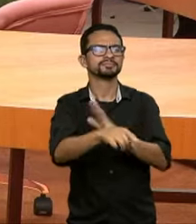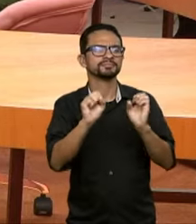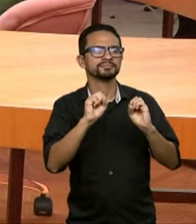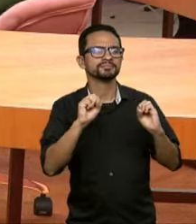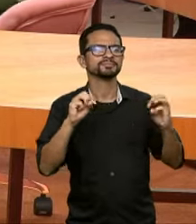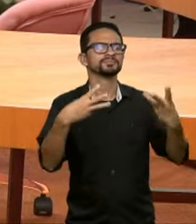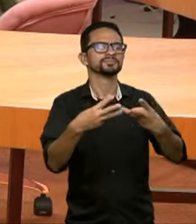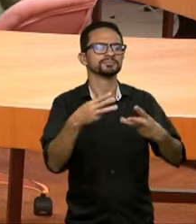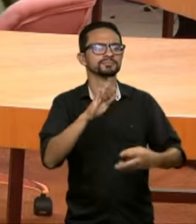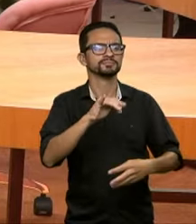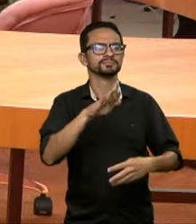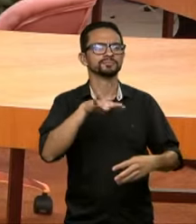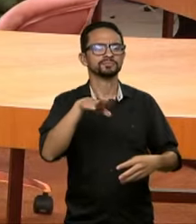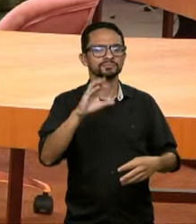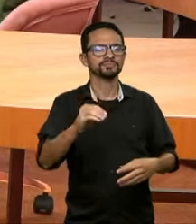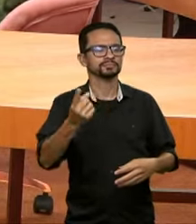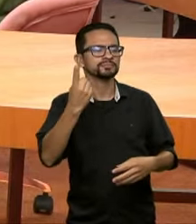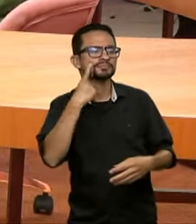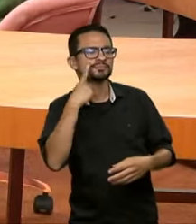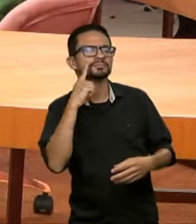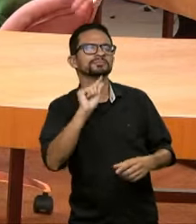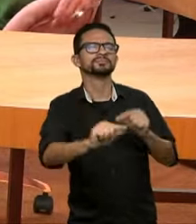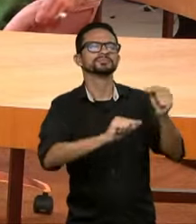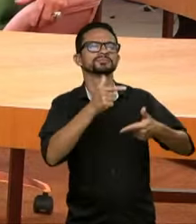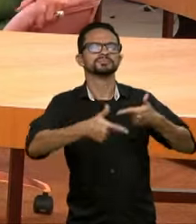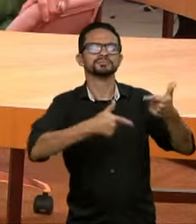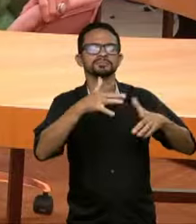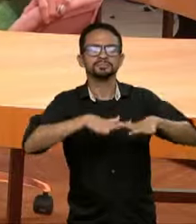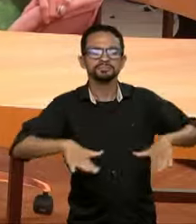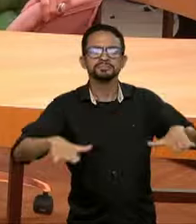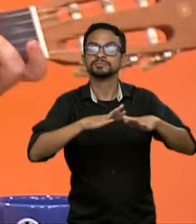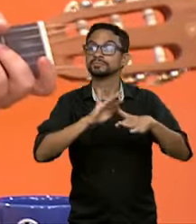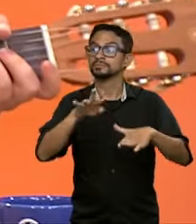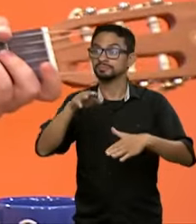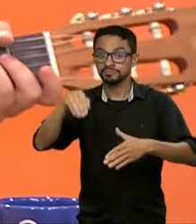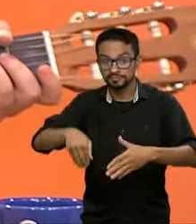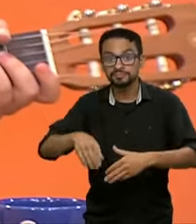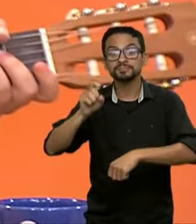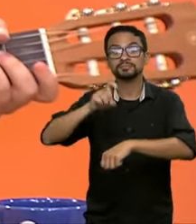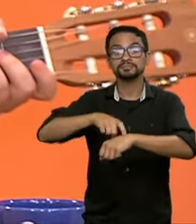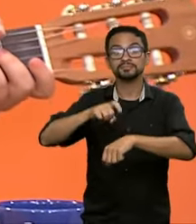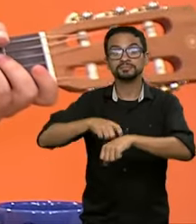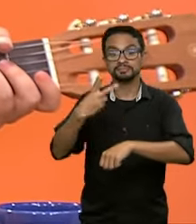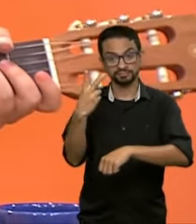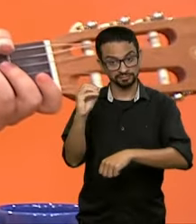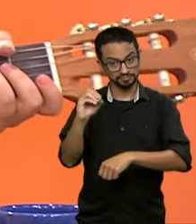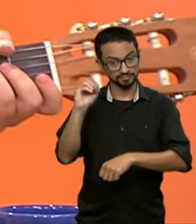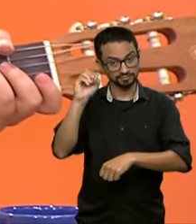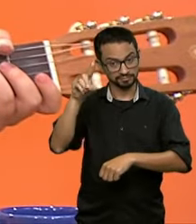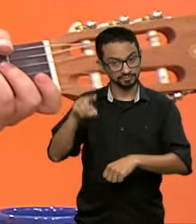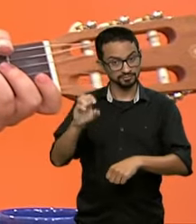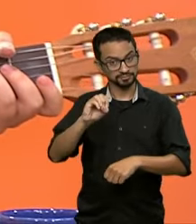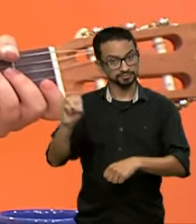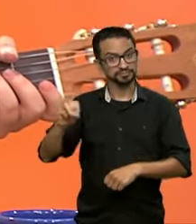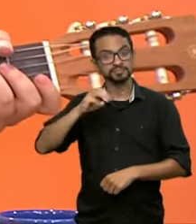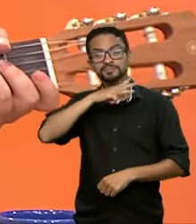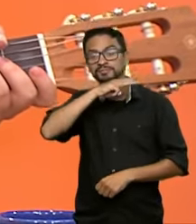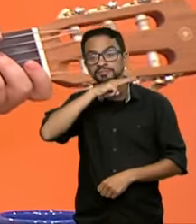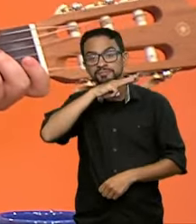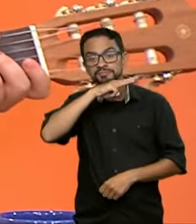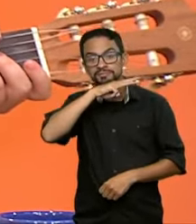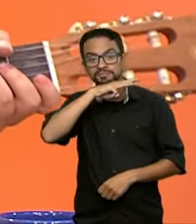Me dá todas as gente, dicas olha e repete todo o serviço. Blue Note agora, 8 de março. ali